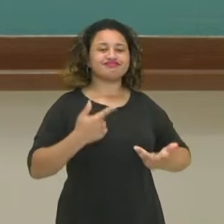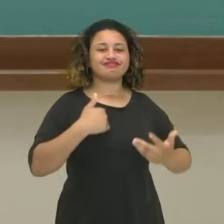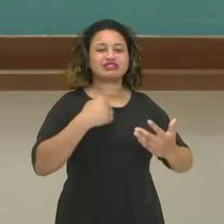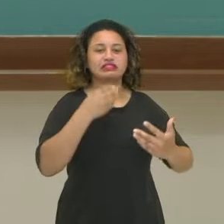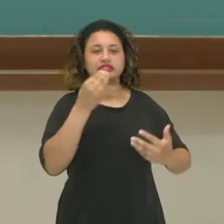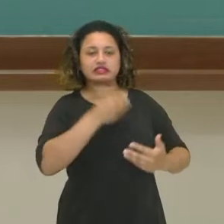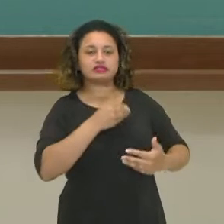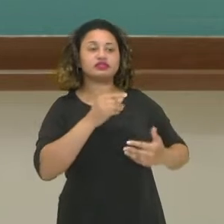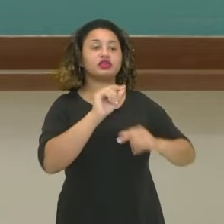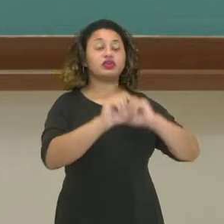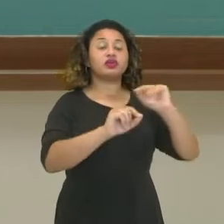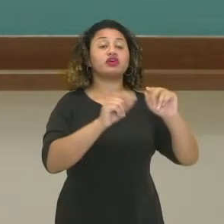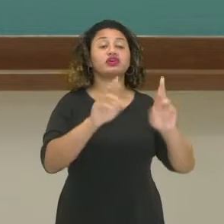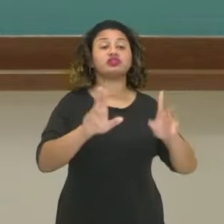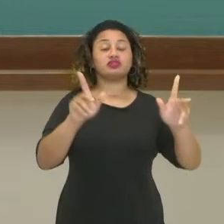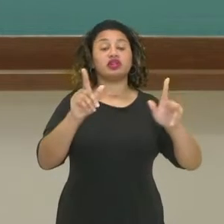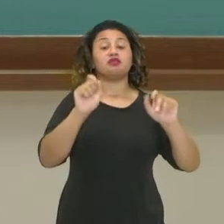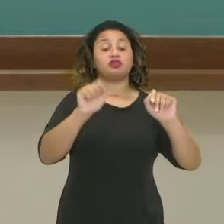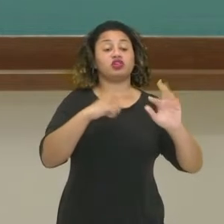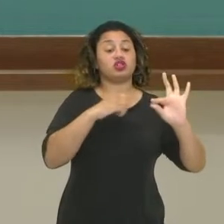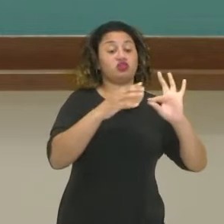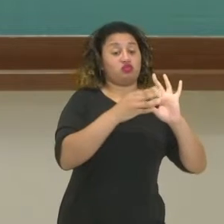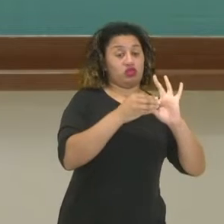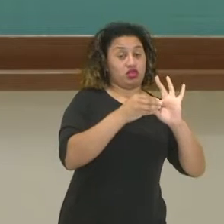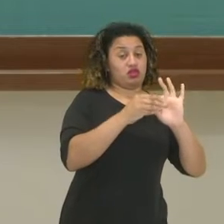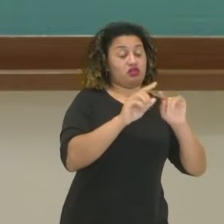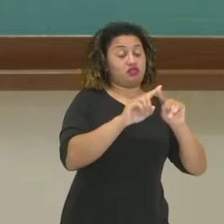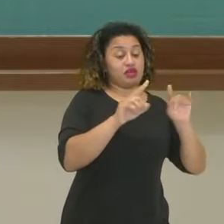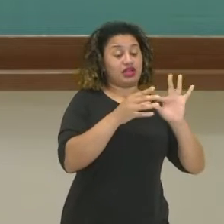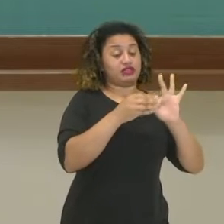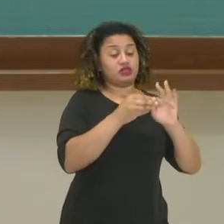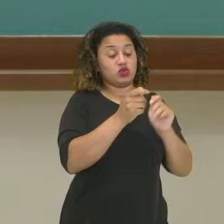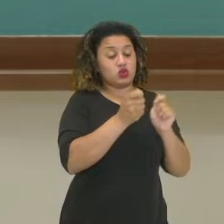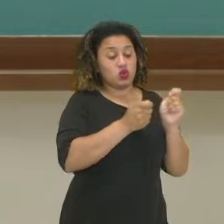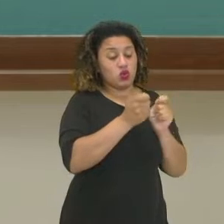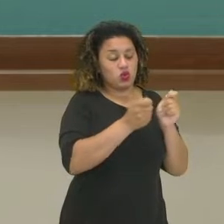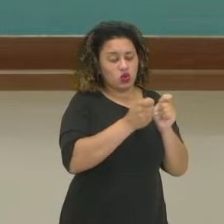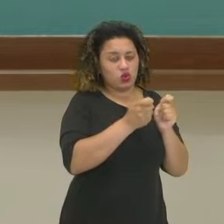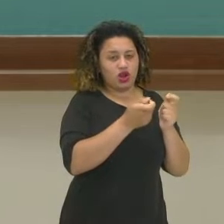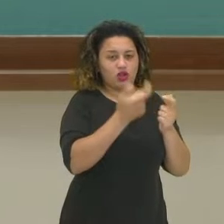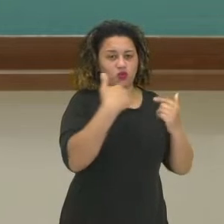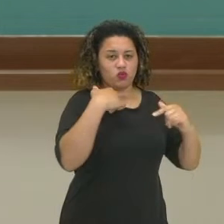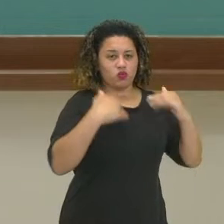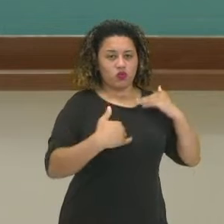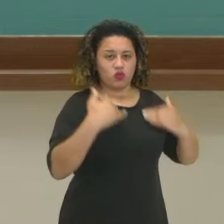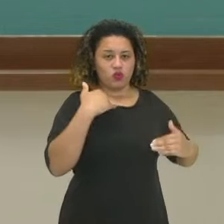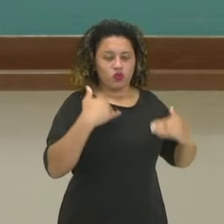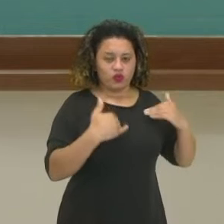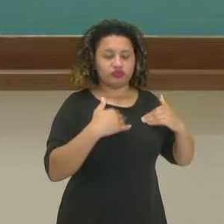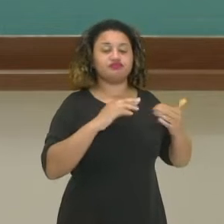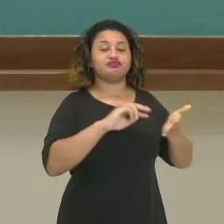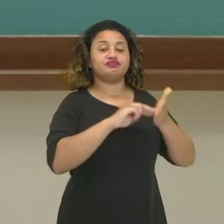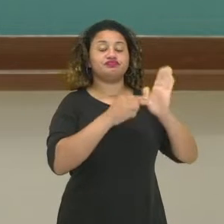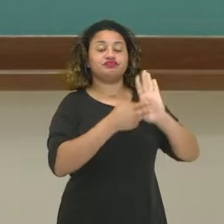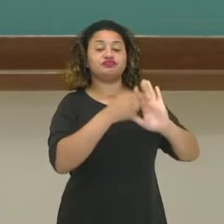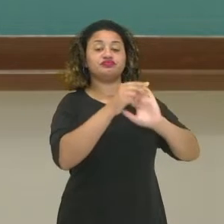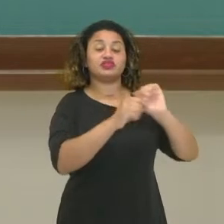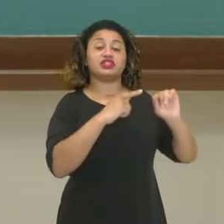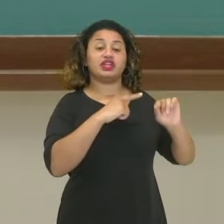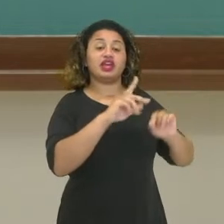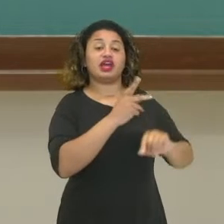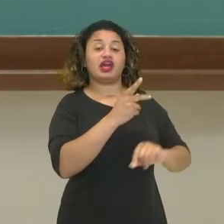diferença? A pessoa ela pode ter o vírus, mas esse vírus está controlado dentro do corpo. Então, a gente diz que a pessoa tem